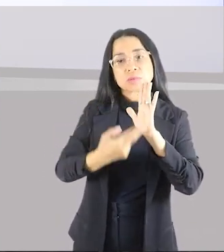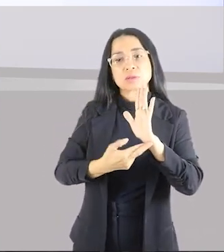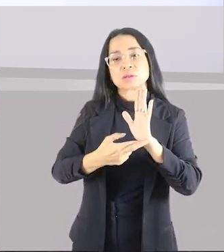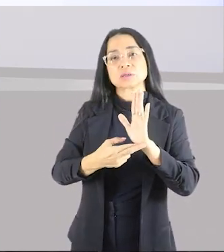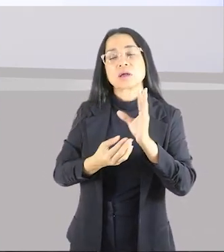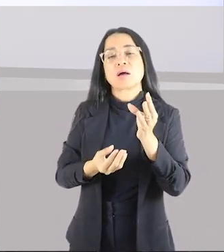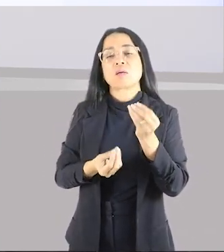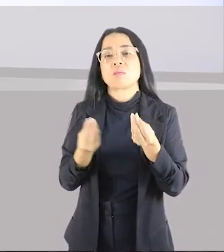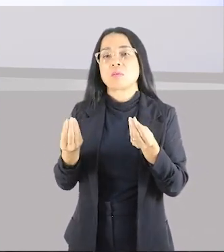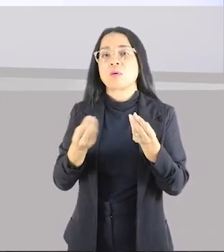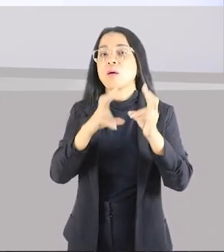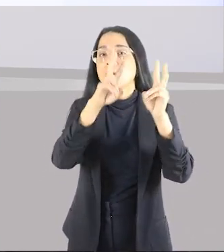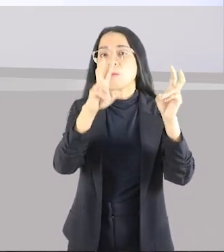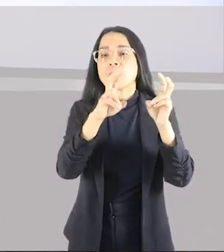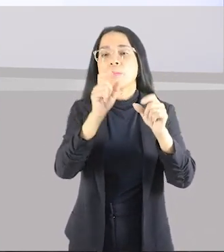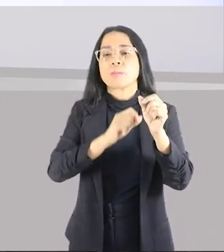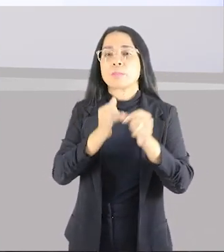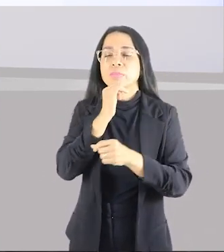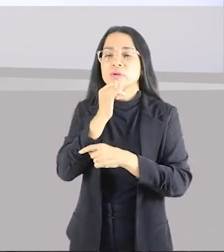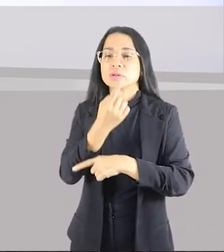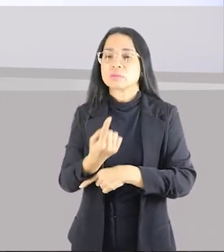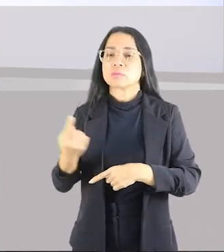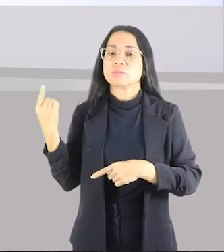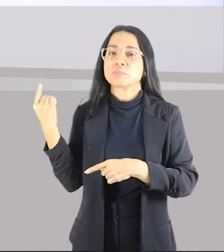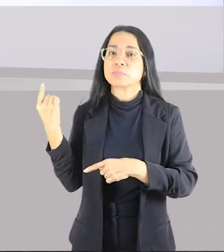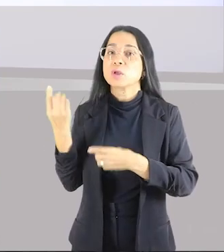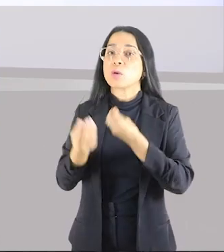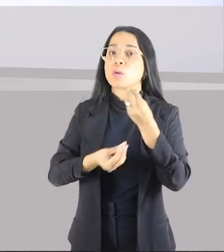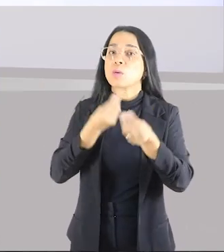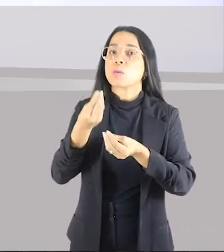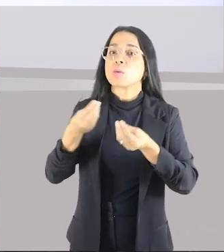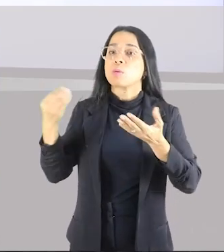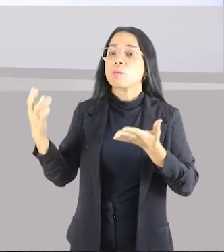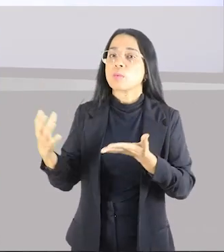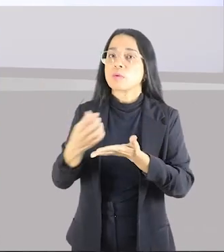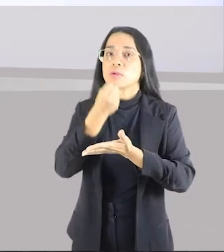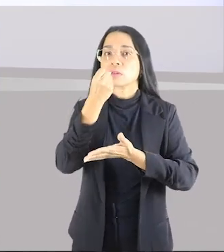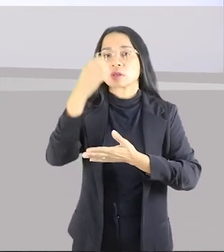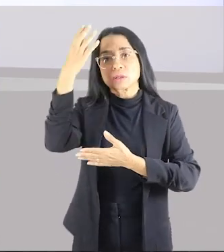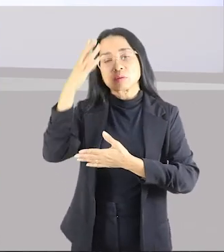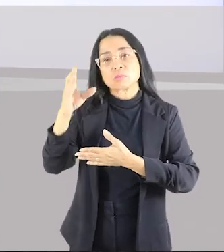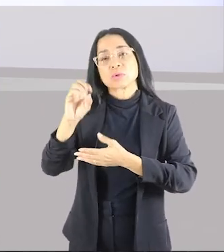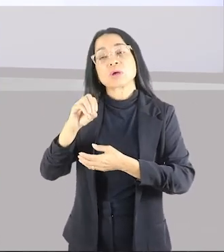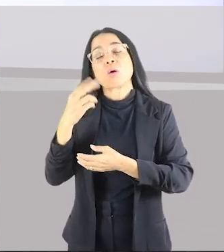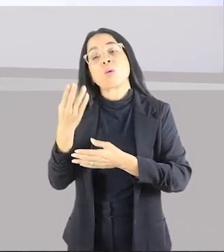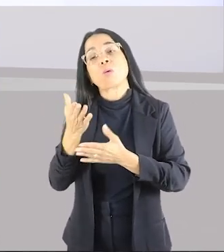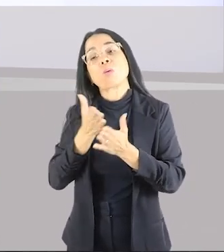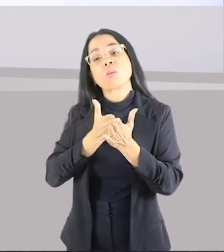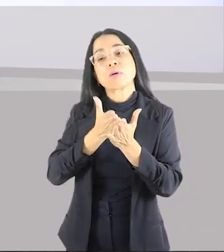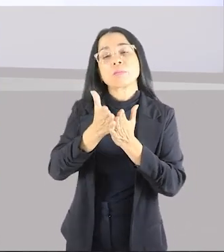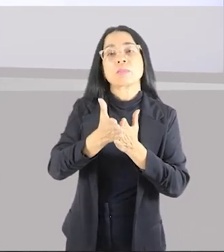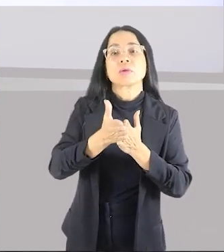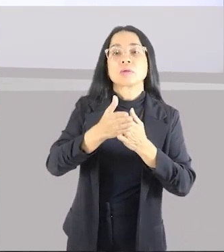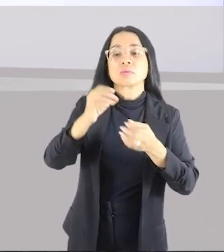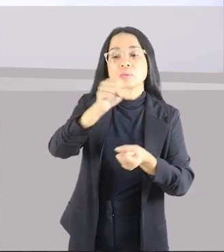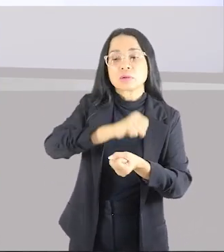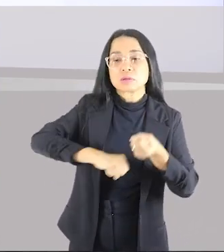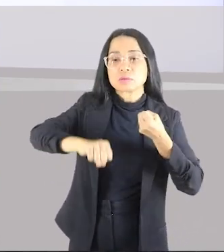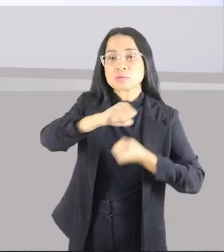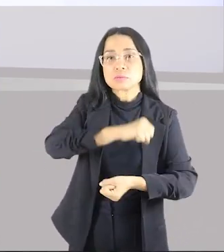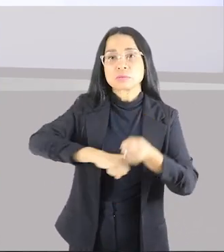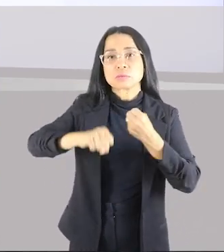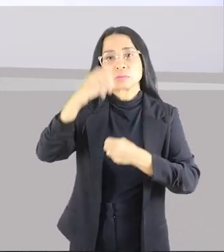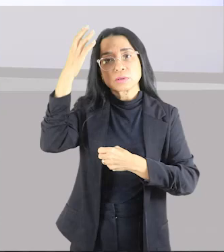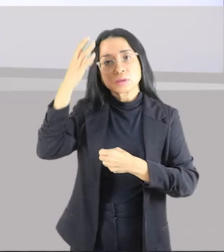ou caminhos para a sustentabilidade cultural, uma das coisas que você poderia colocar, um dos argumentos mais potentes e